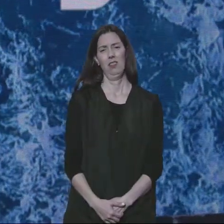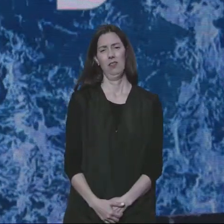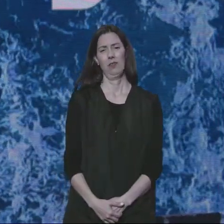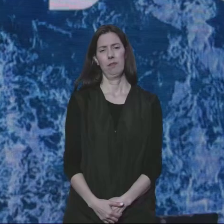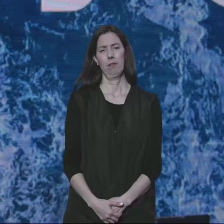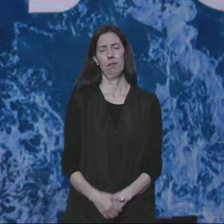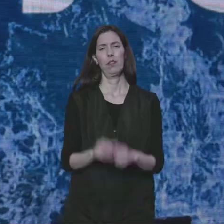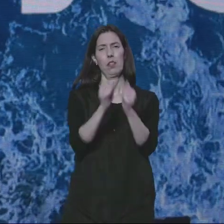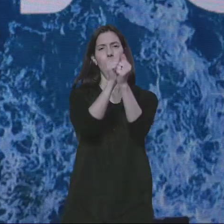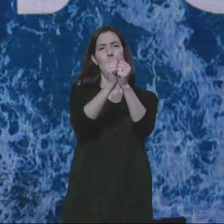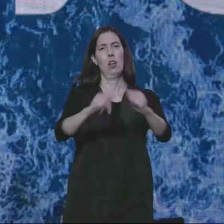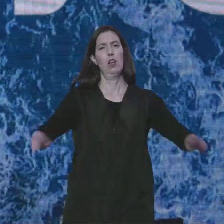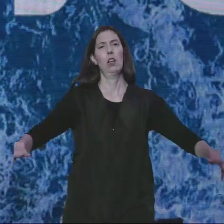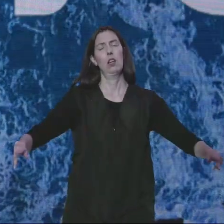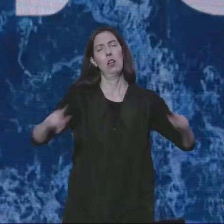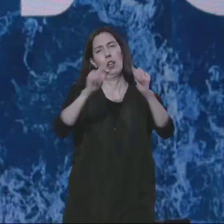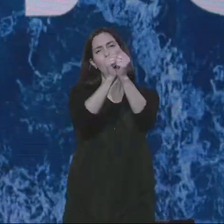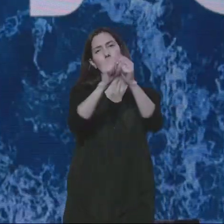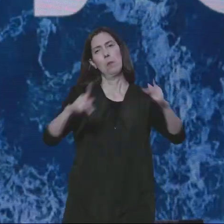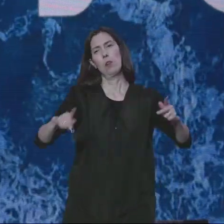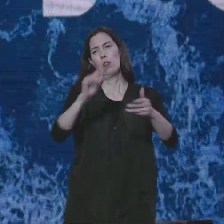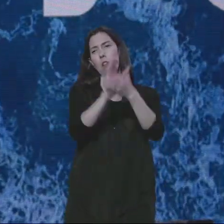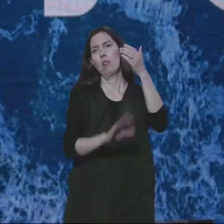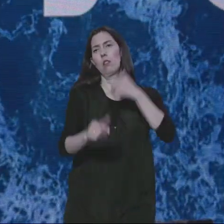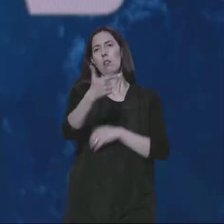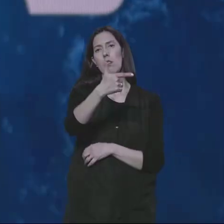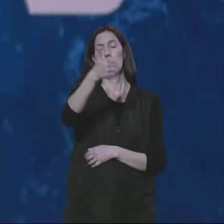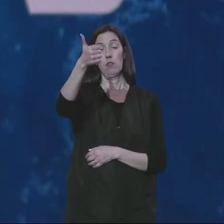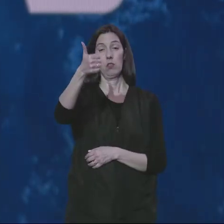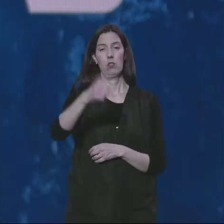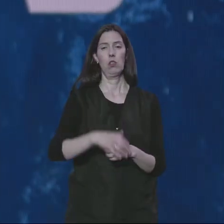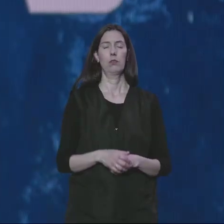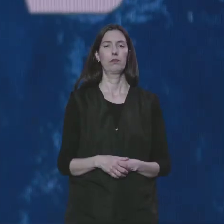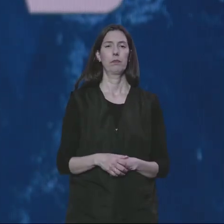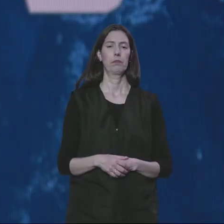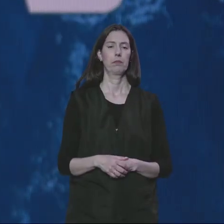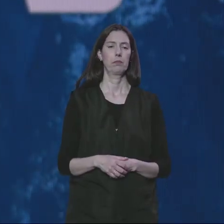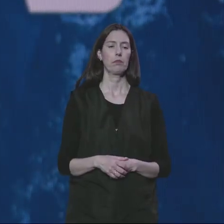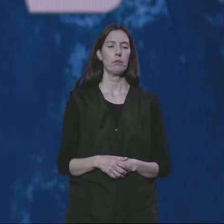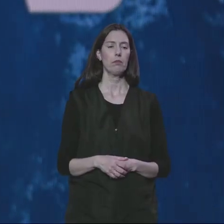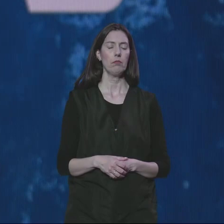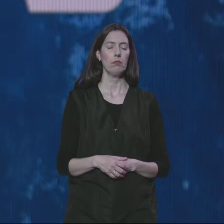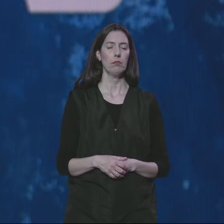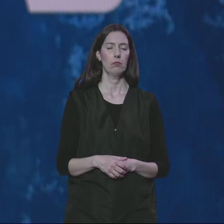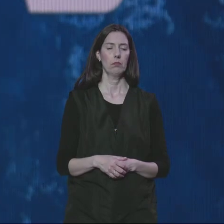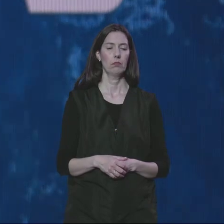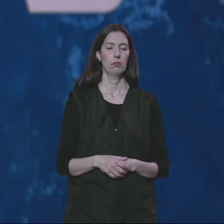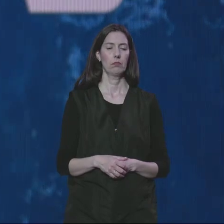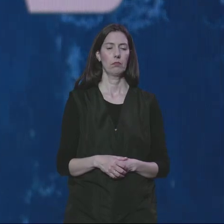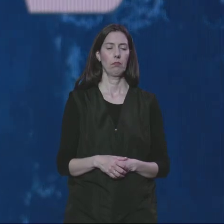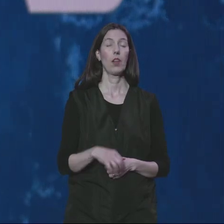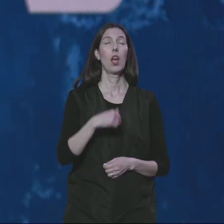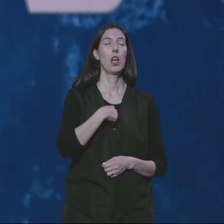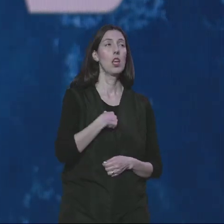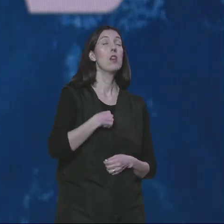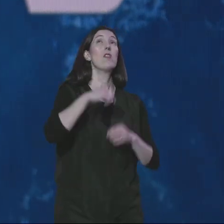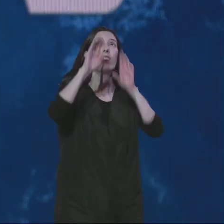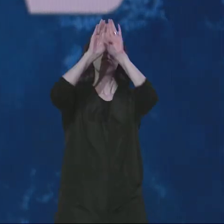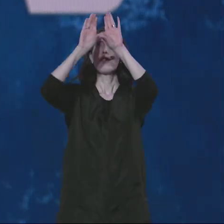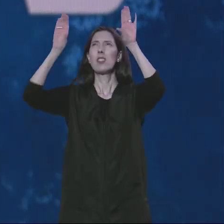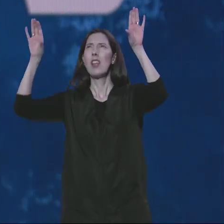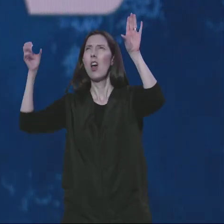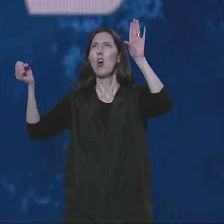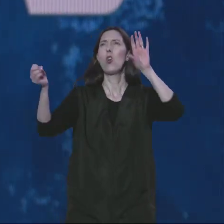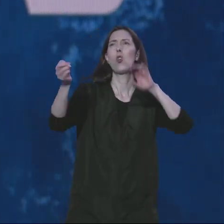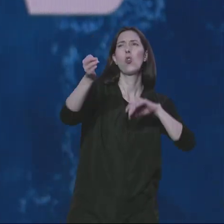Apocalipse 21. Então vi novos céus e nova terra, pois o primeiro céu e a primeira terra tinham passado